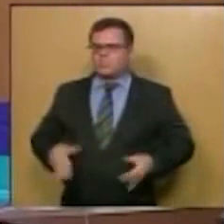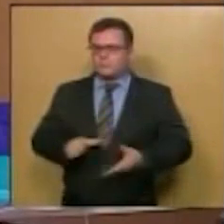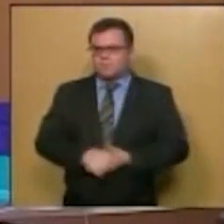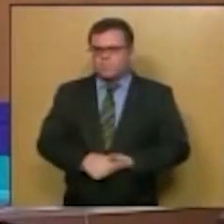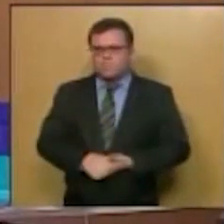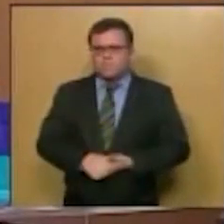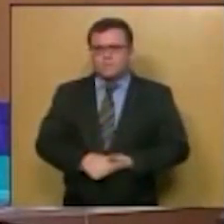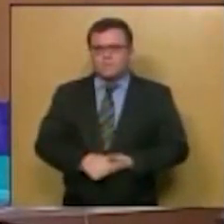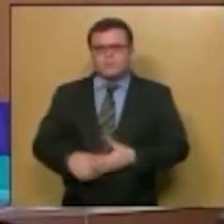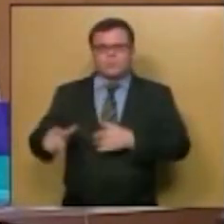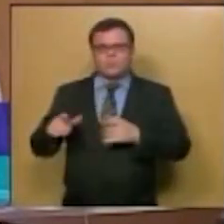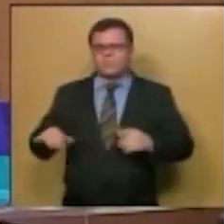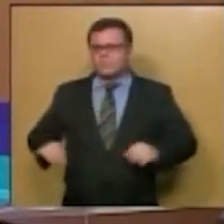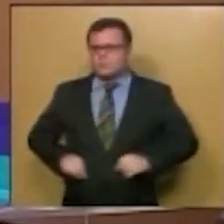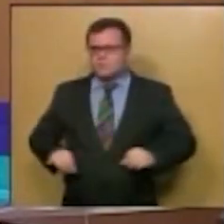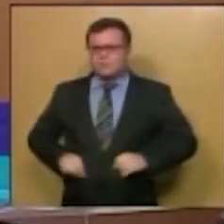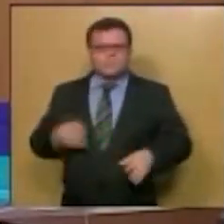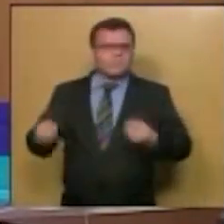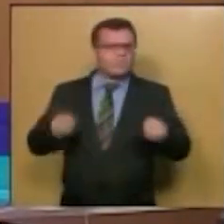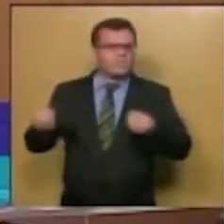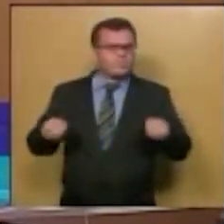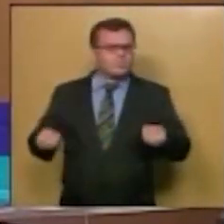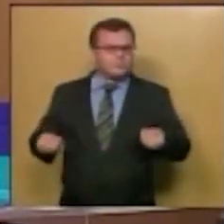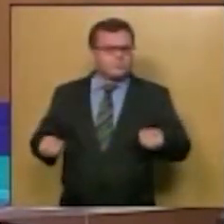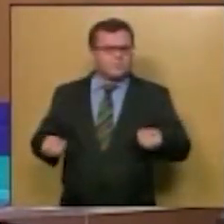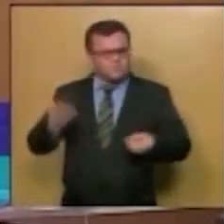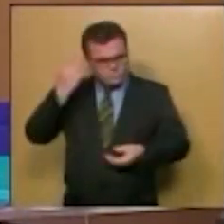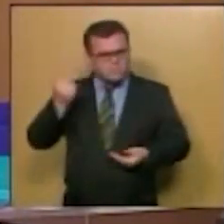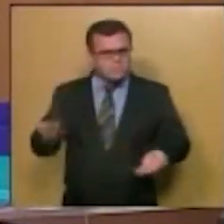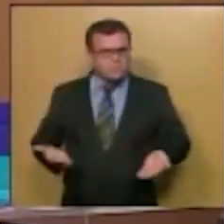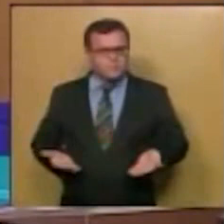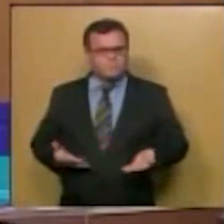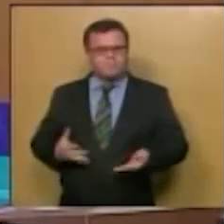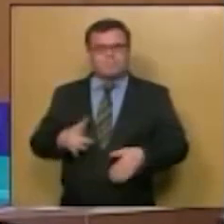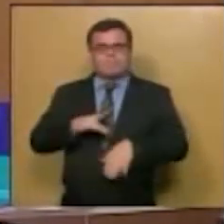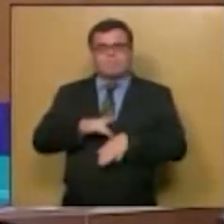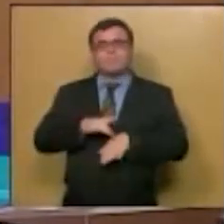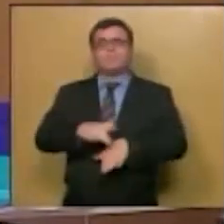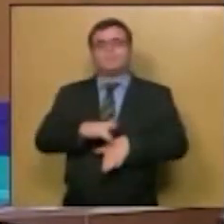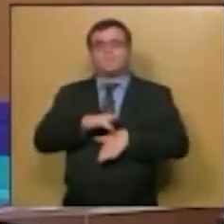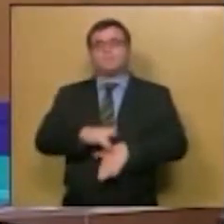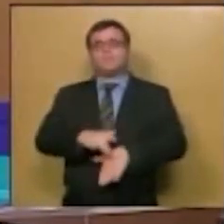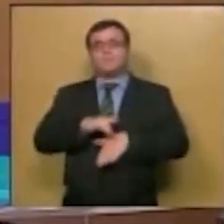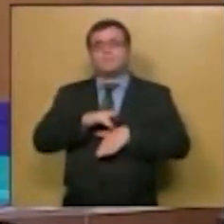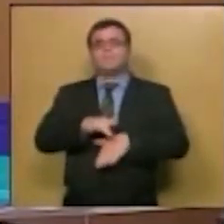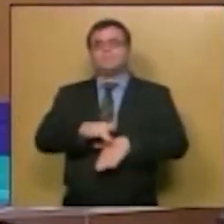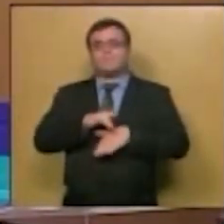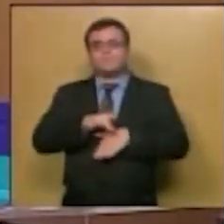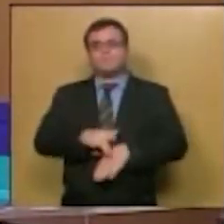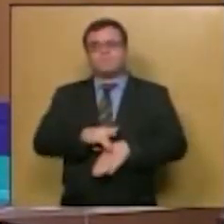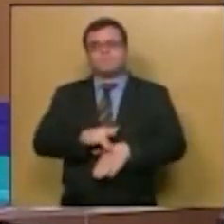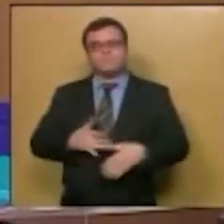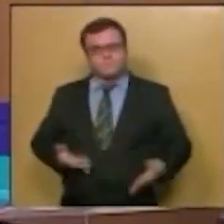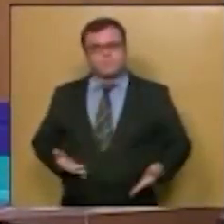onde está a minha dor lágrima petrificada no caminho do mar unindo